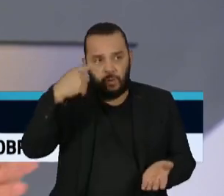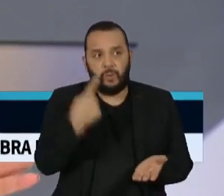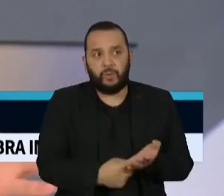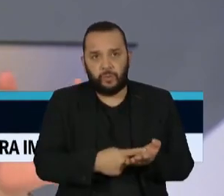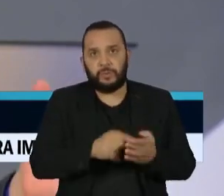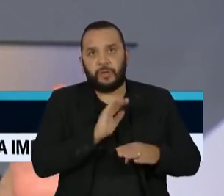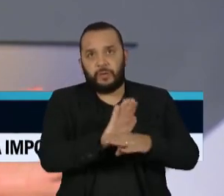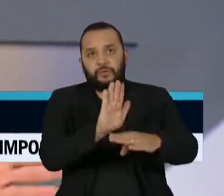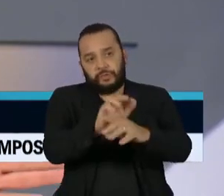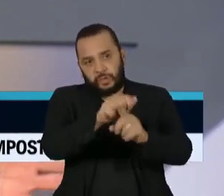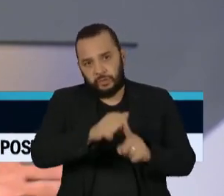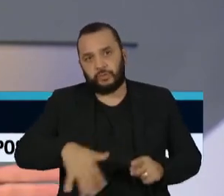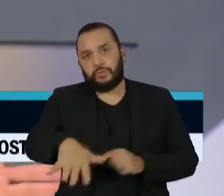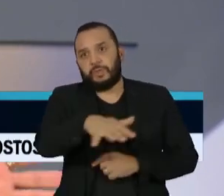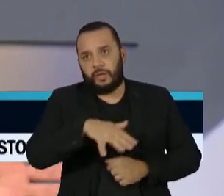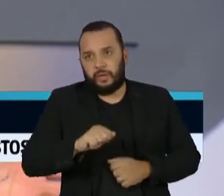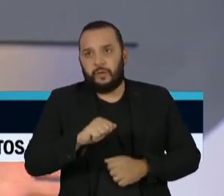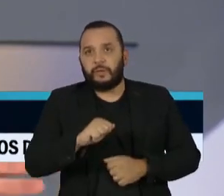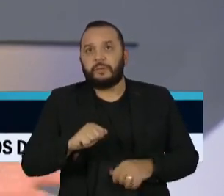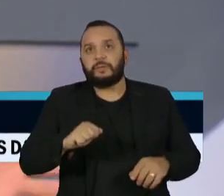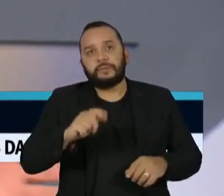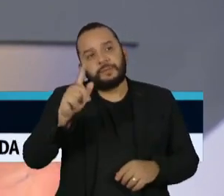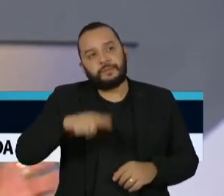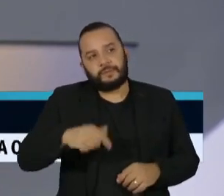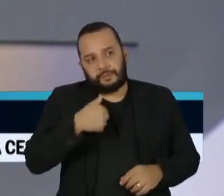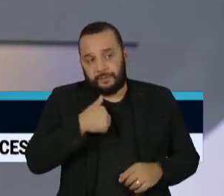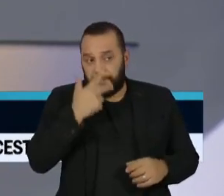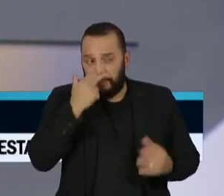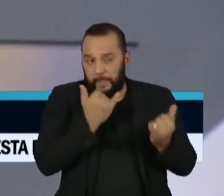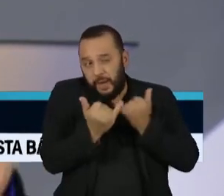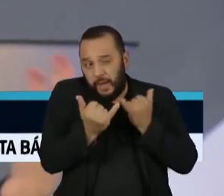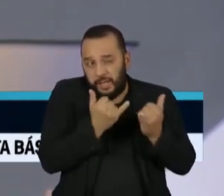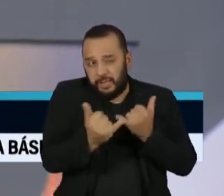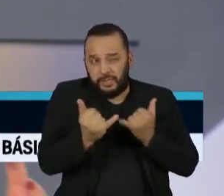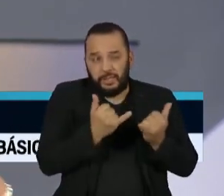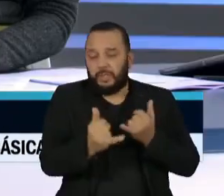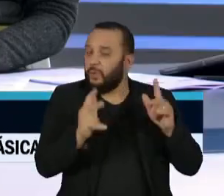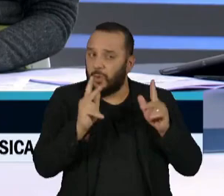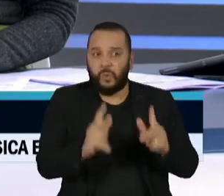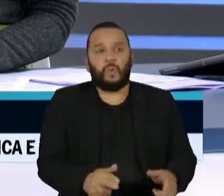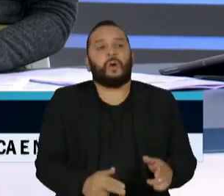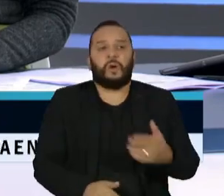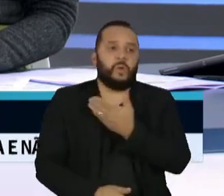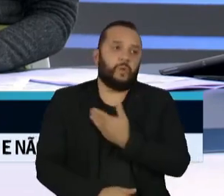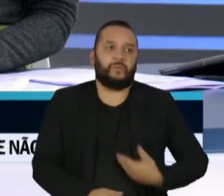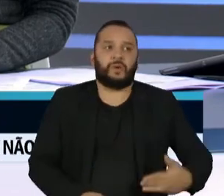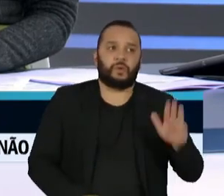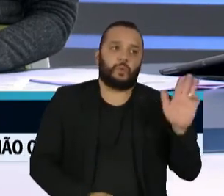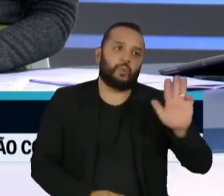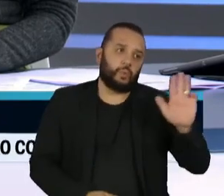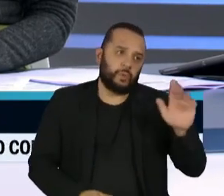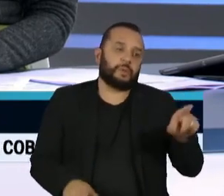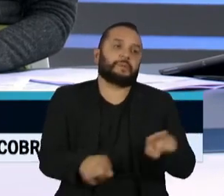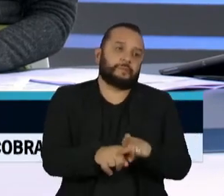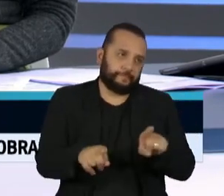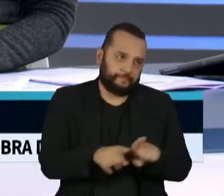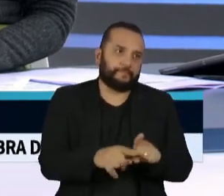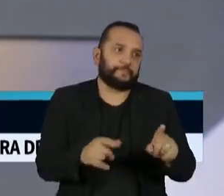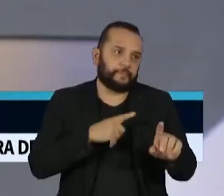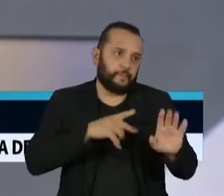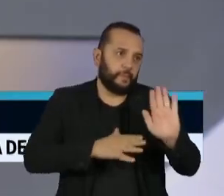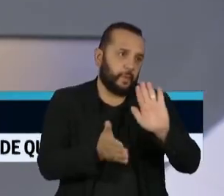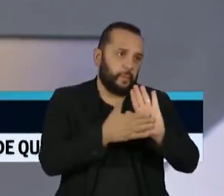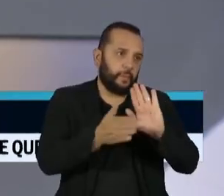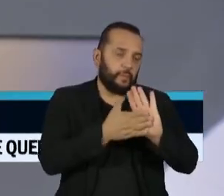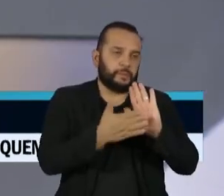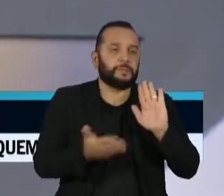social que é bastante similar ao que o governo Lula tem de